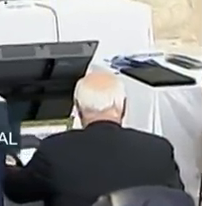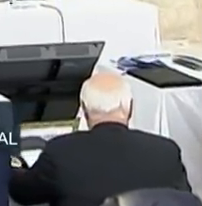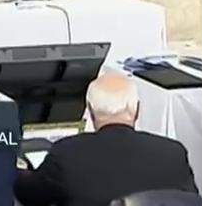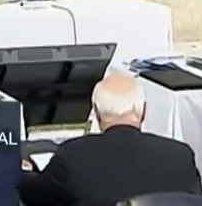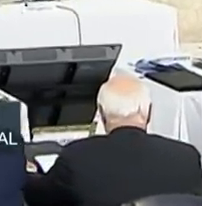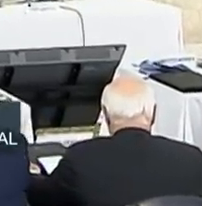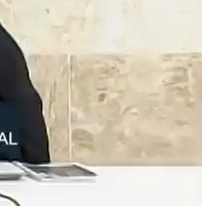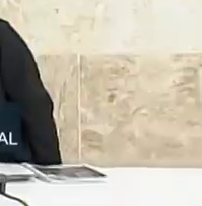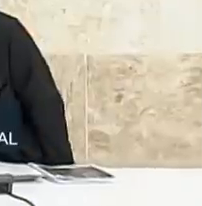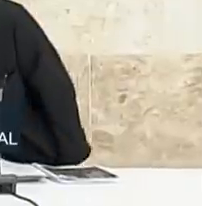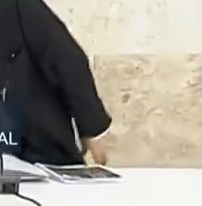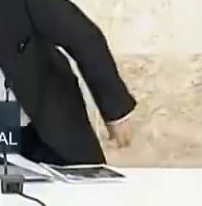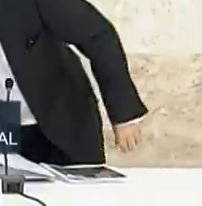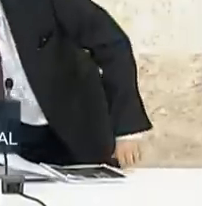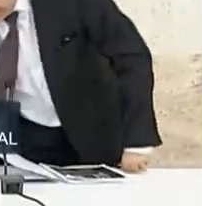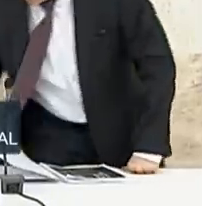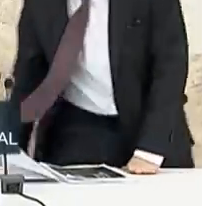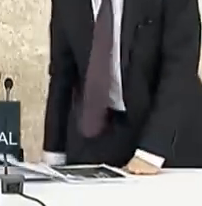Obrigado.